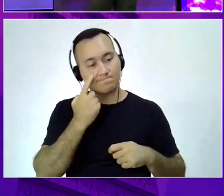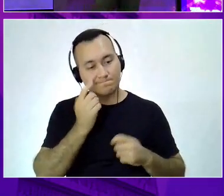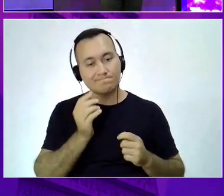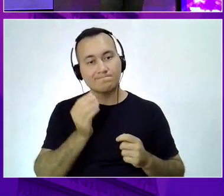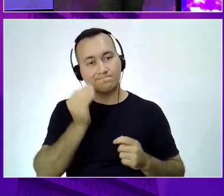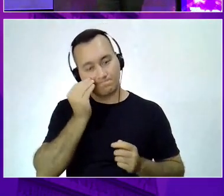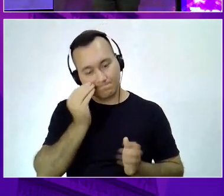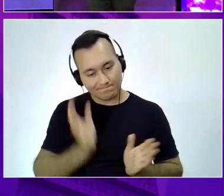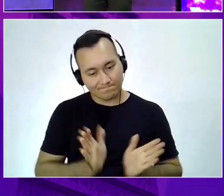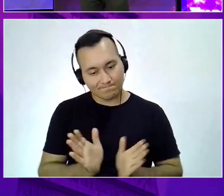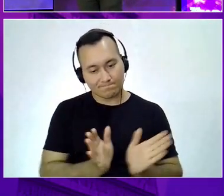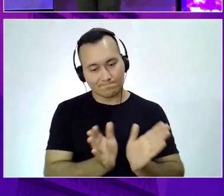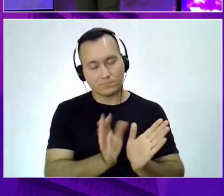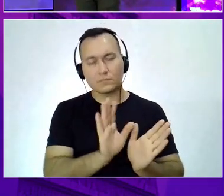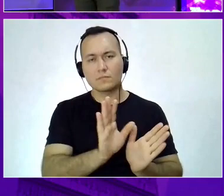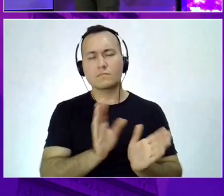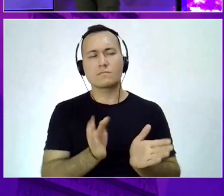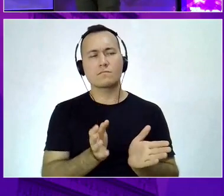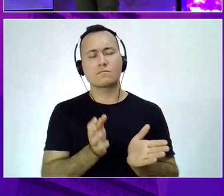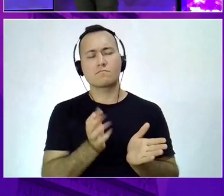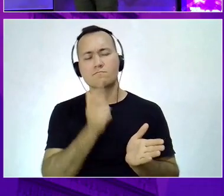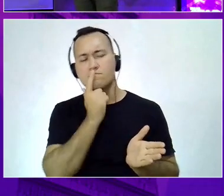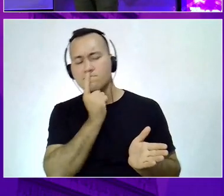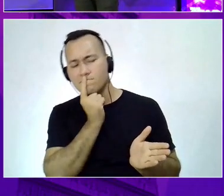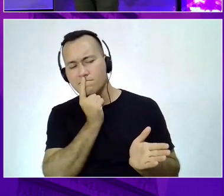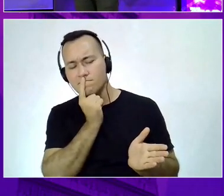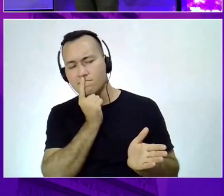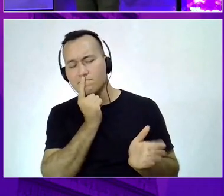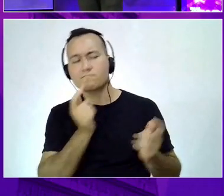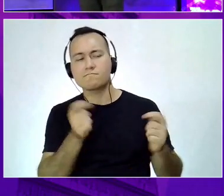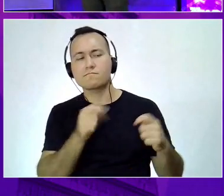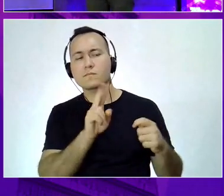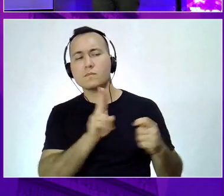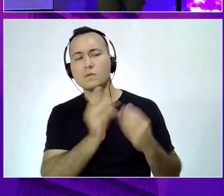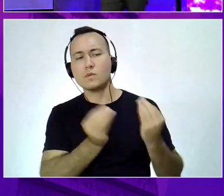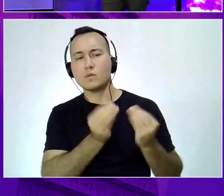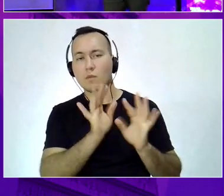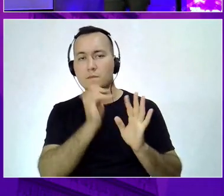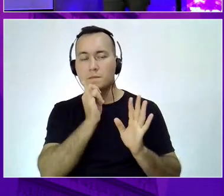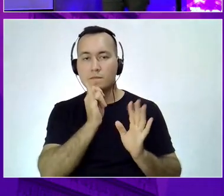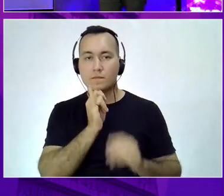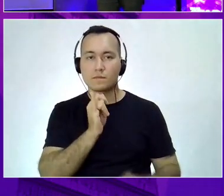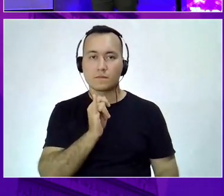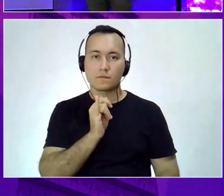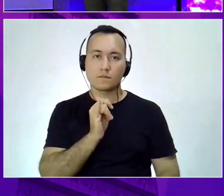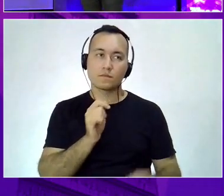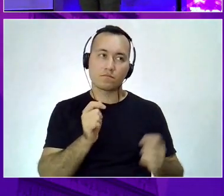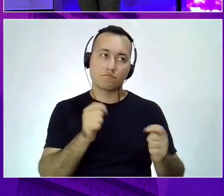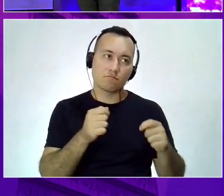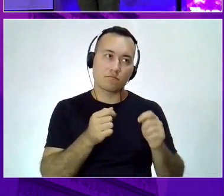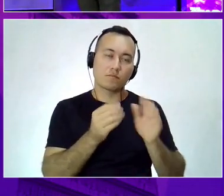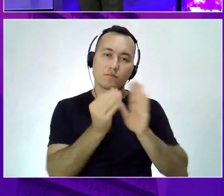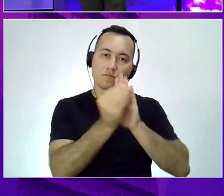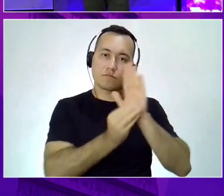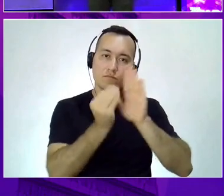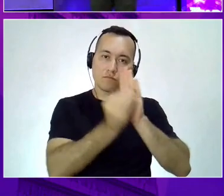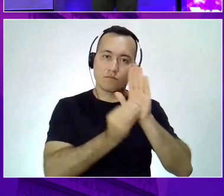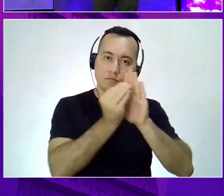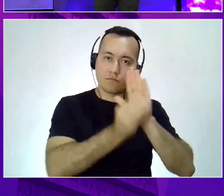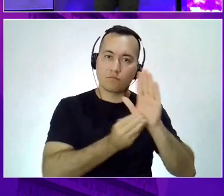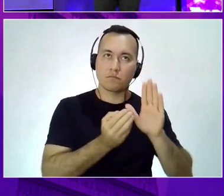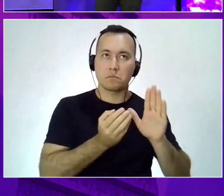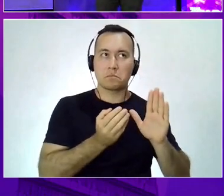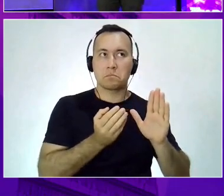que momento que a gente identifica? É no design? Então a gente está pressupondo que só o designer vai se preocupar com isso. É no